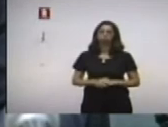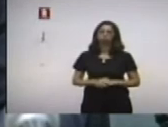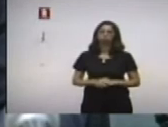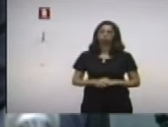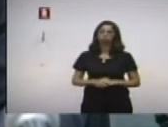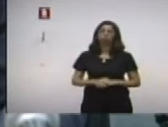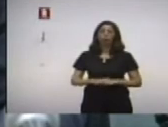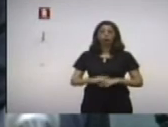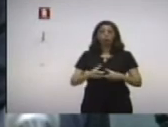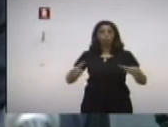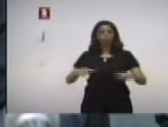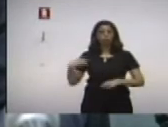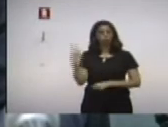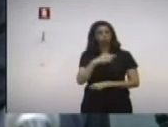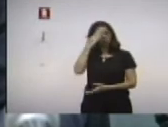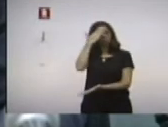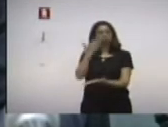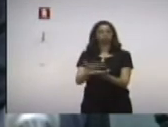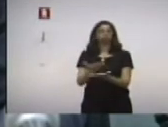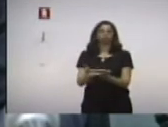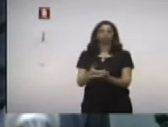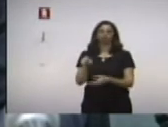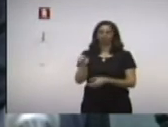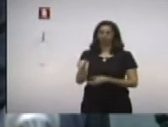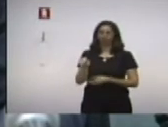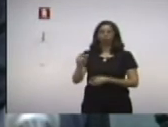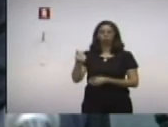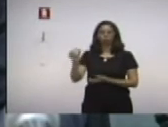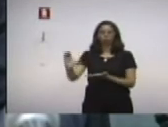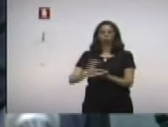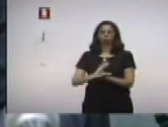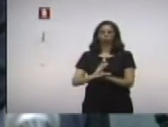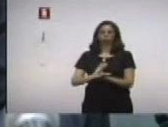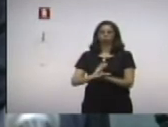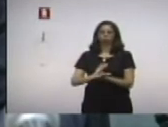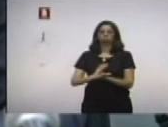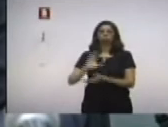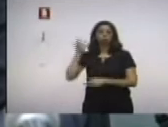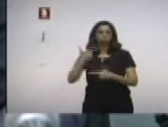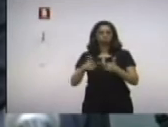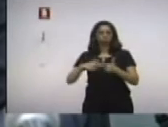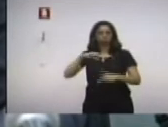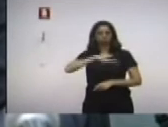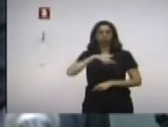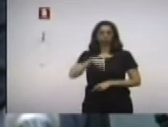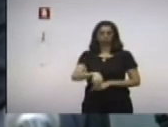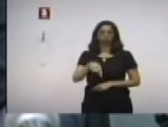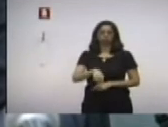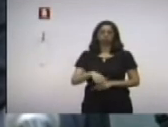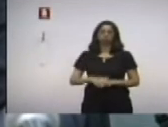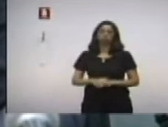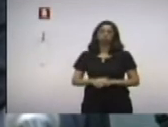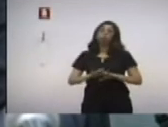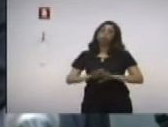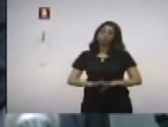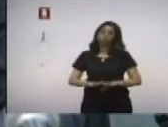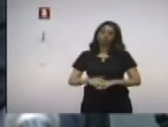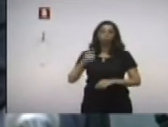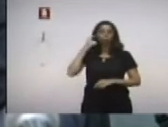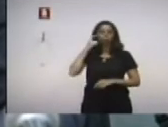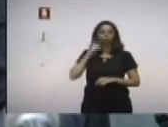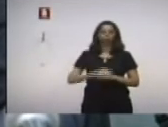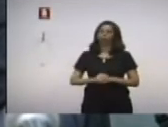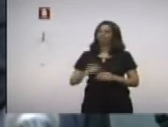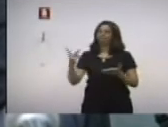sensação otimista ufanista do da situação do município uma maneira enganosa